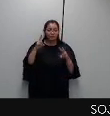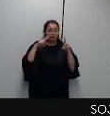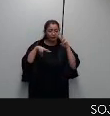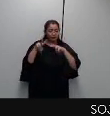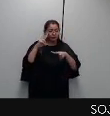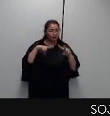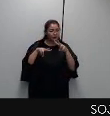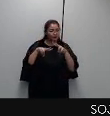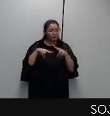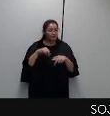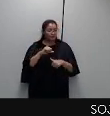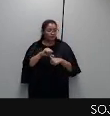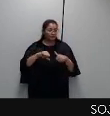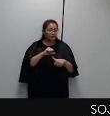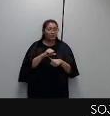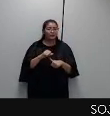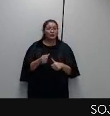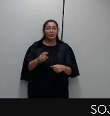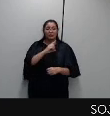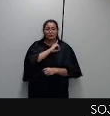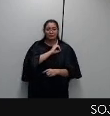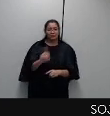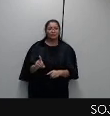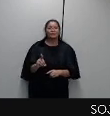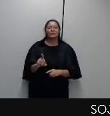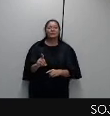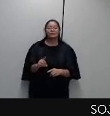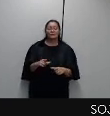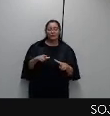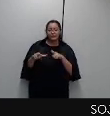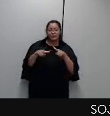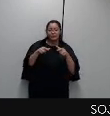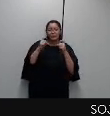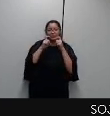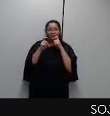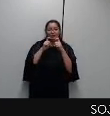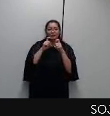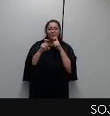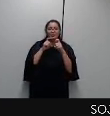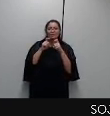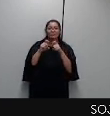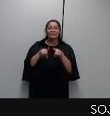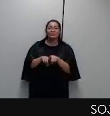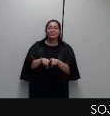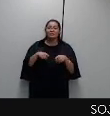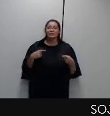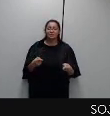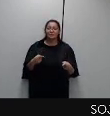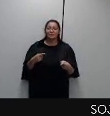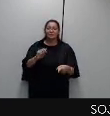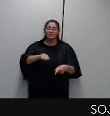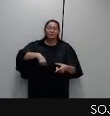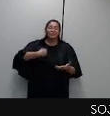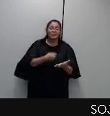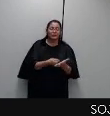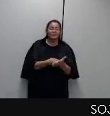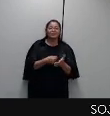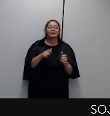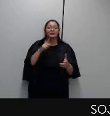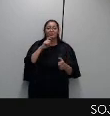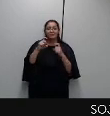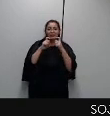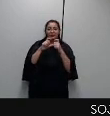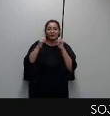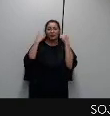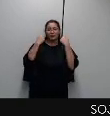e da ampla defesa em processo administrativo através do qual simplesmente estabelece a autoridade administrativa o seu poder de